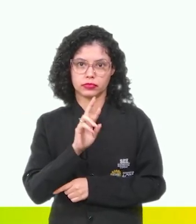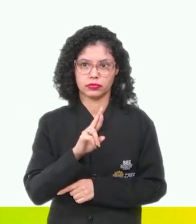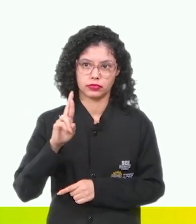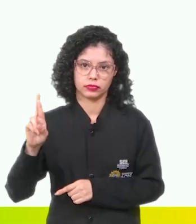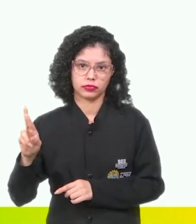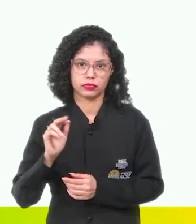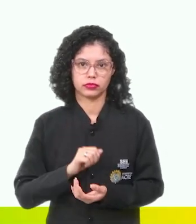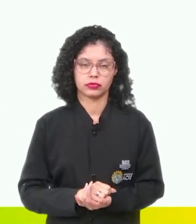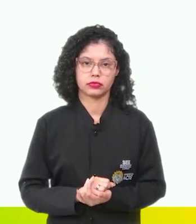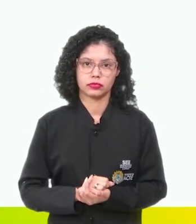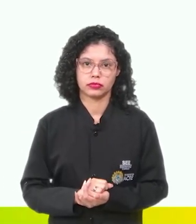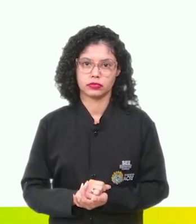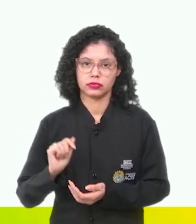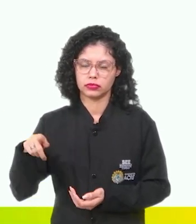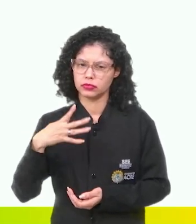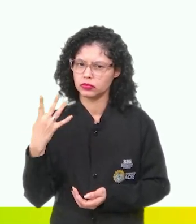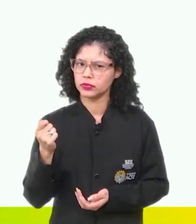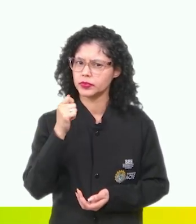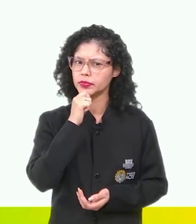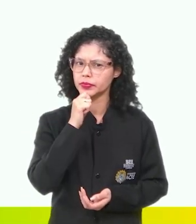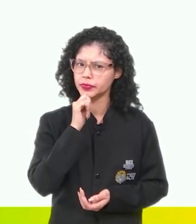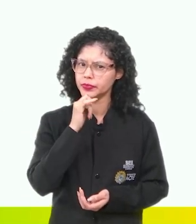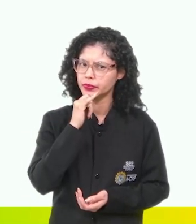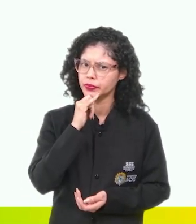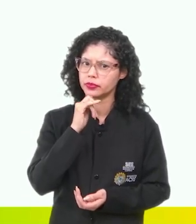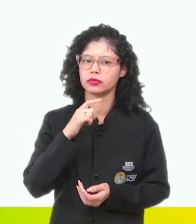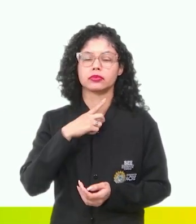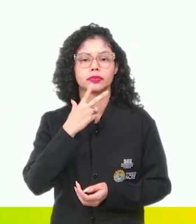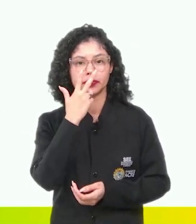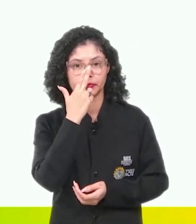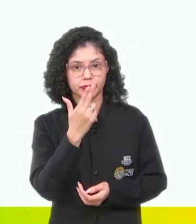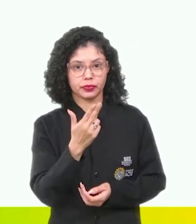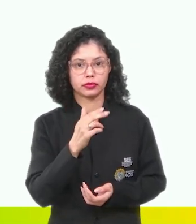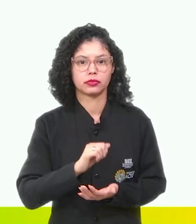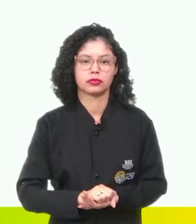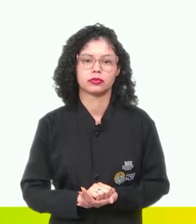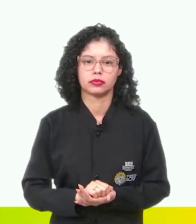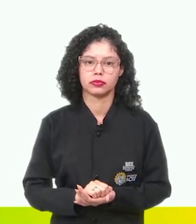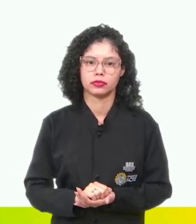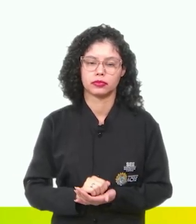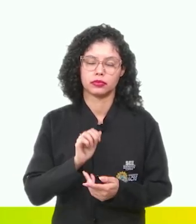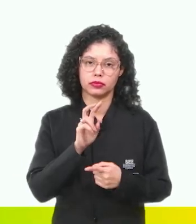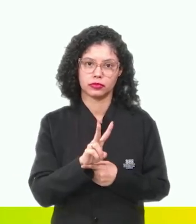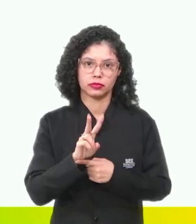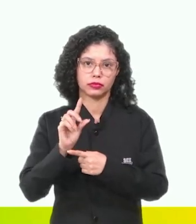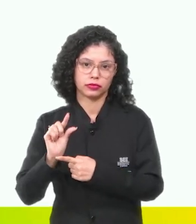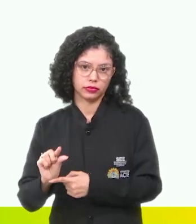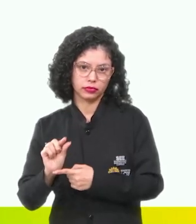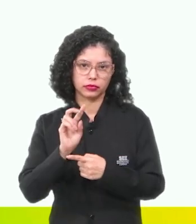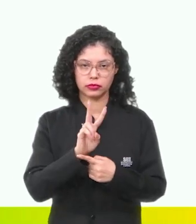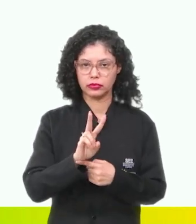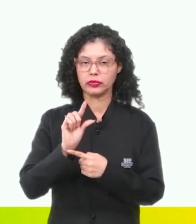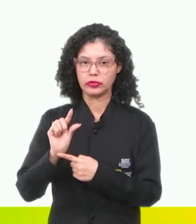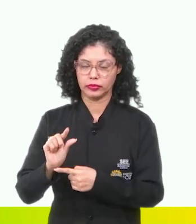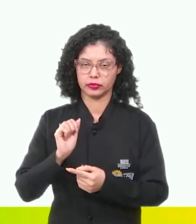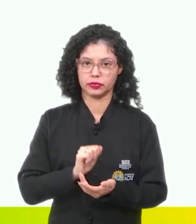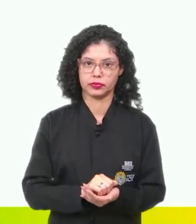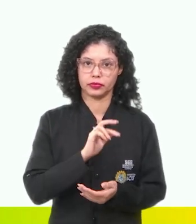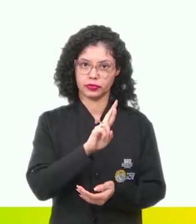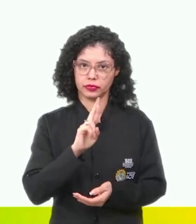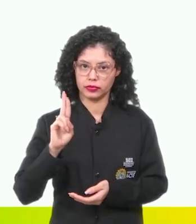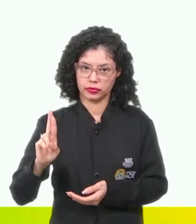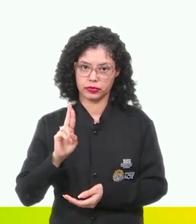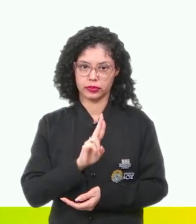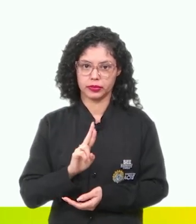Rzão. Quantas vezes, por exemplo, tá aparecendo Vzinho, Rzinho? Você vai olhar